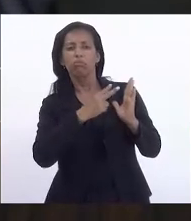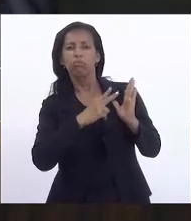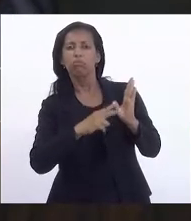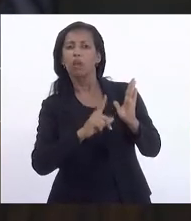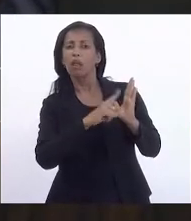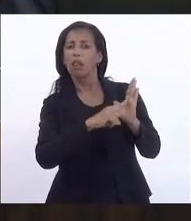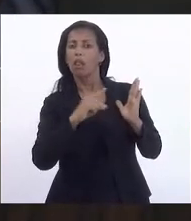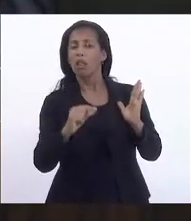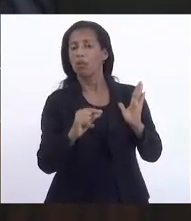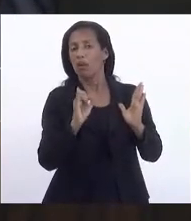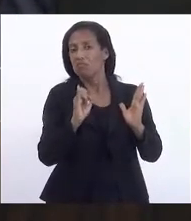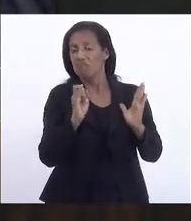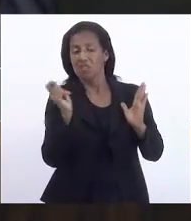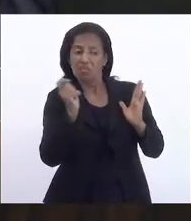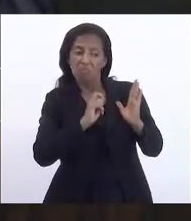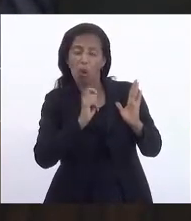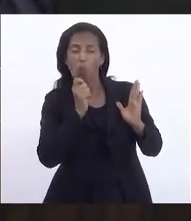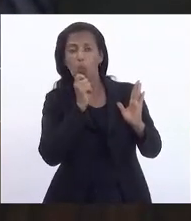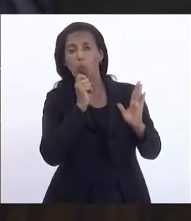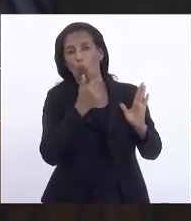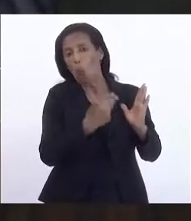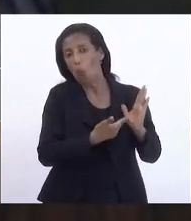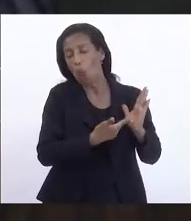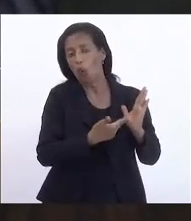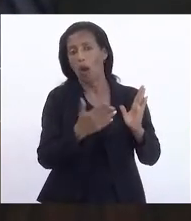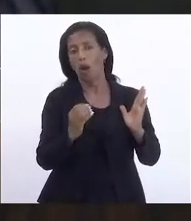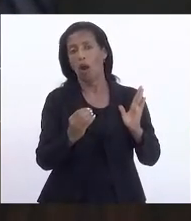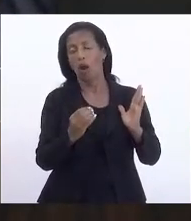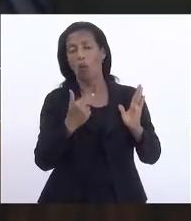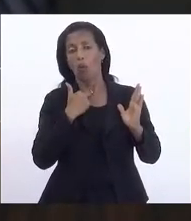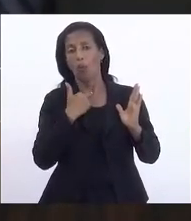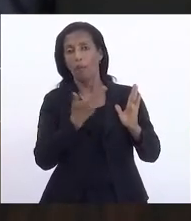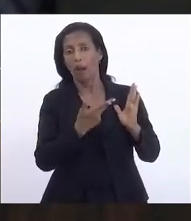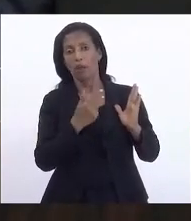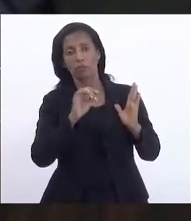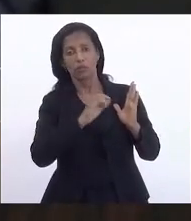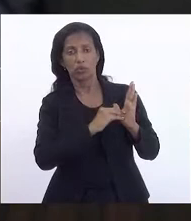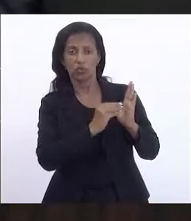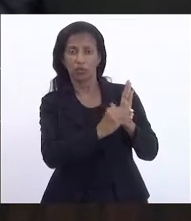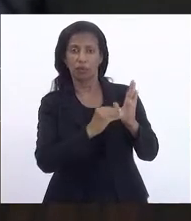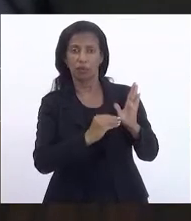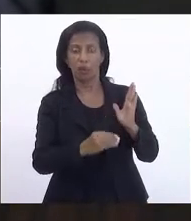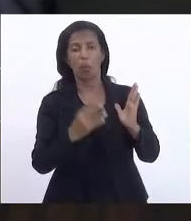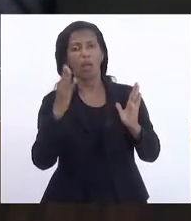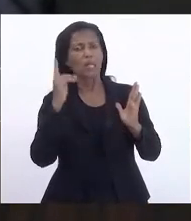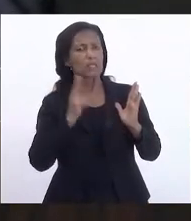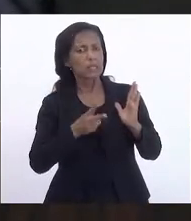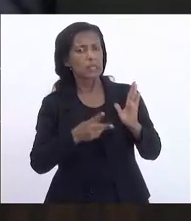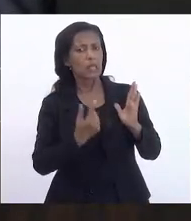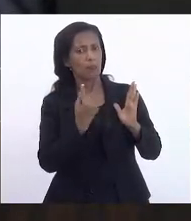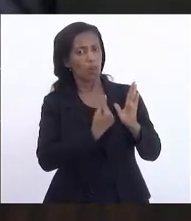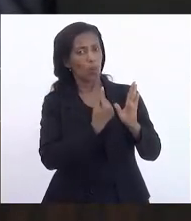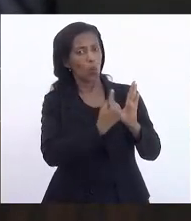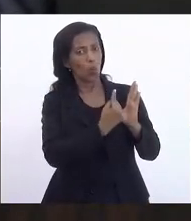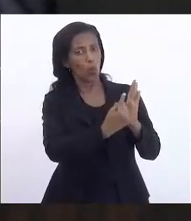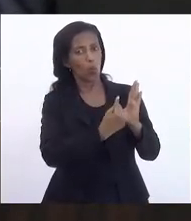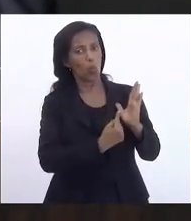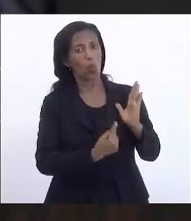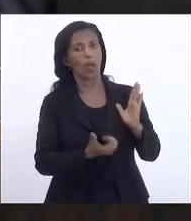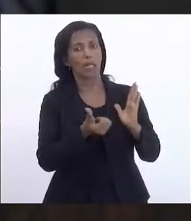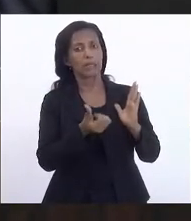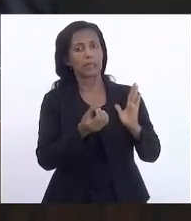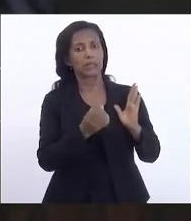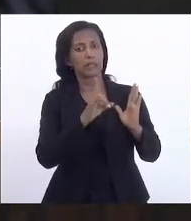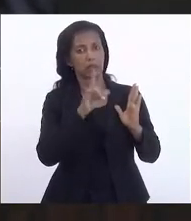se não houver possibilidade, eu tiver, logicamente, outros requerimentos, sempre com critério de uma a cada 60 dias